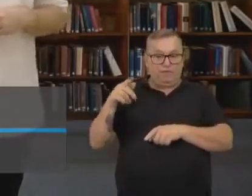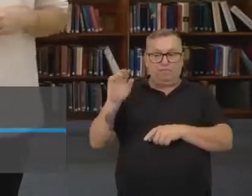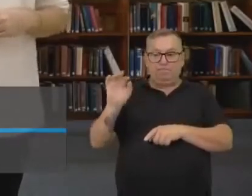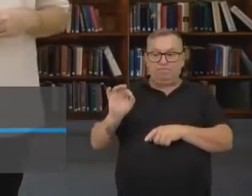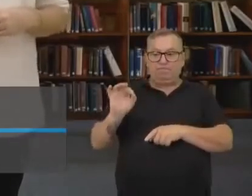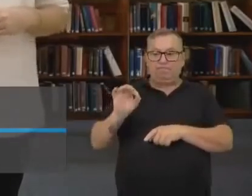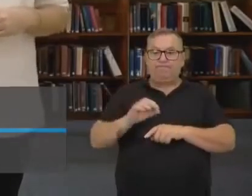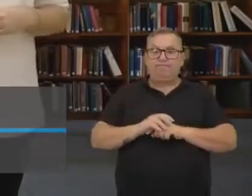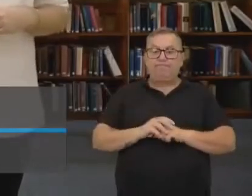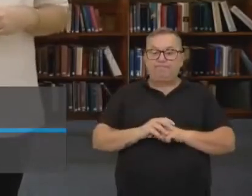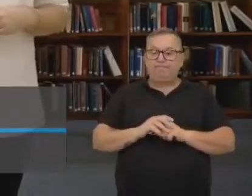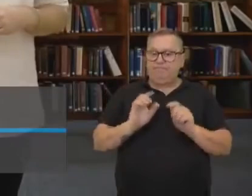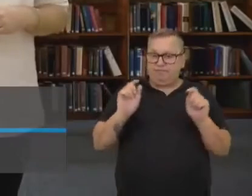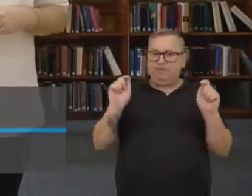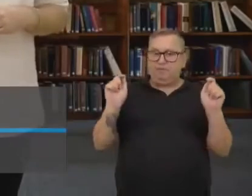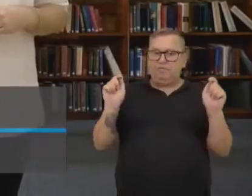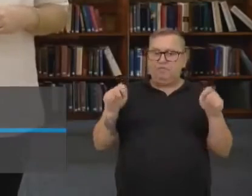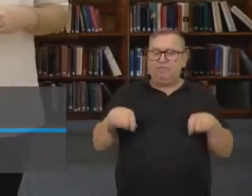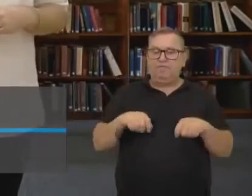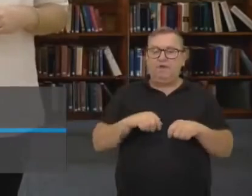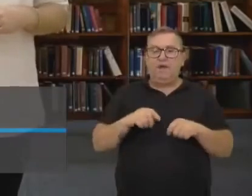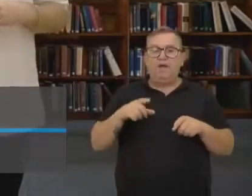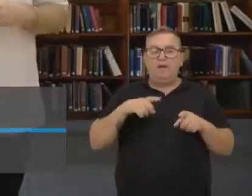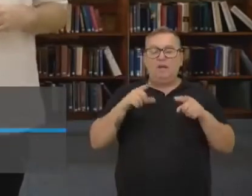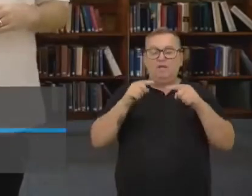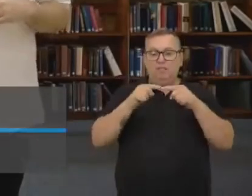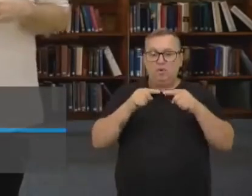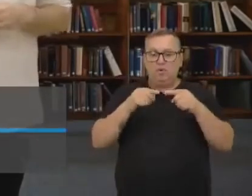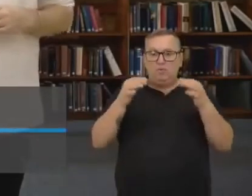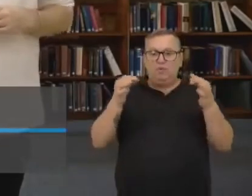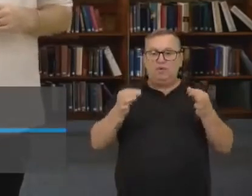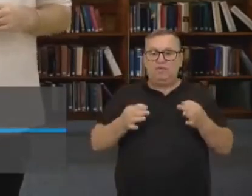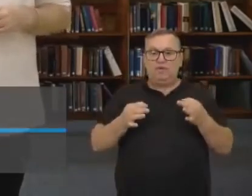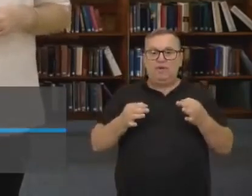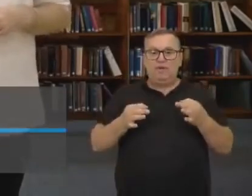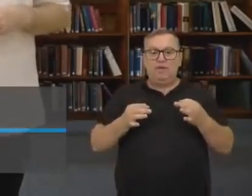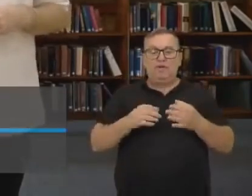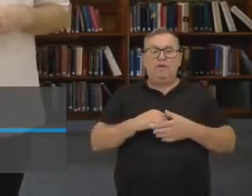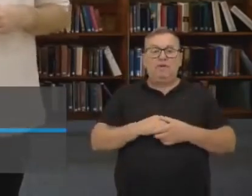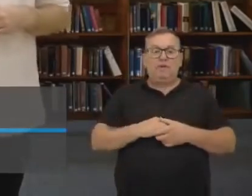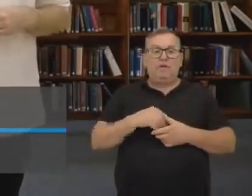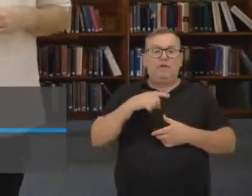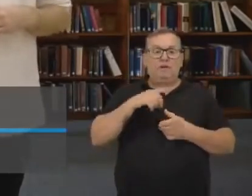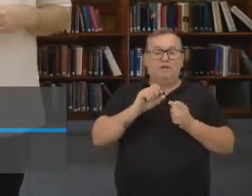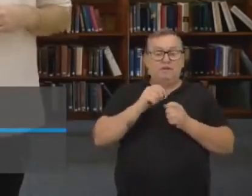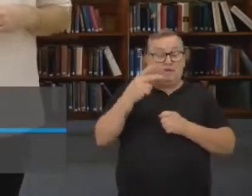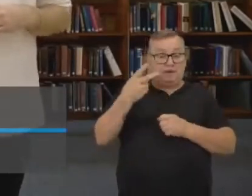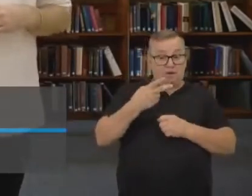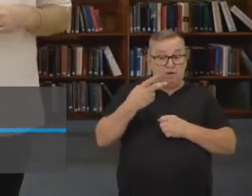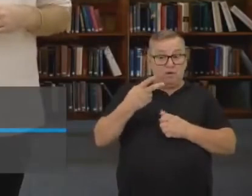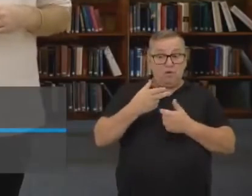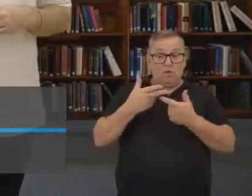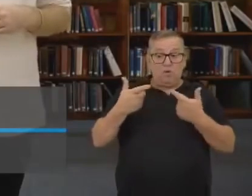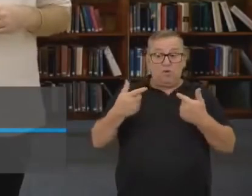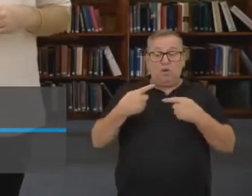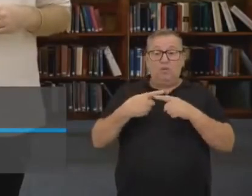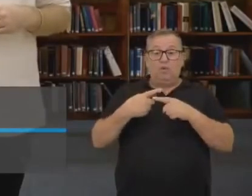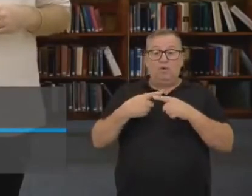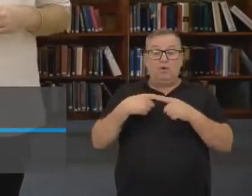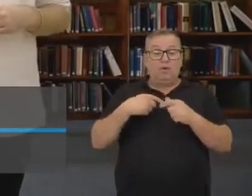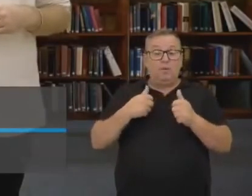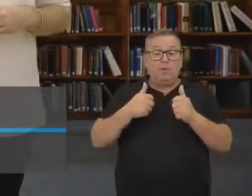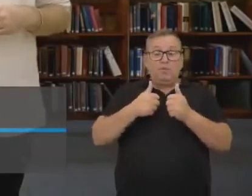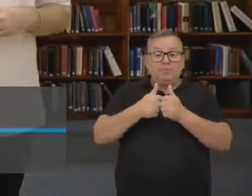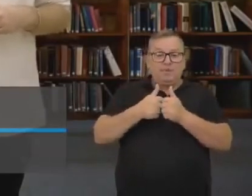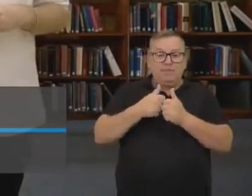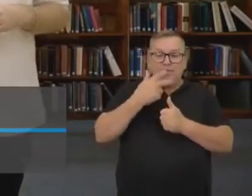É totalmente possível. A ideia nossa hoje tem a ver muito com isso, né? A gente linkar as duas coisas porque elas são muito